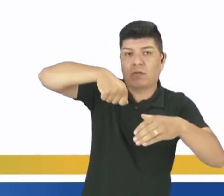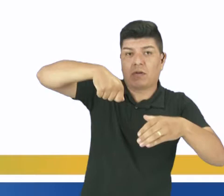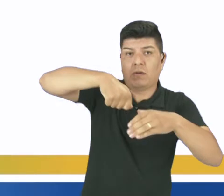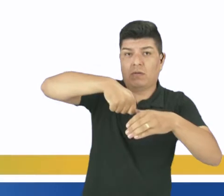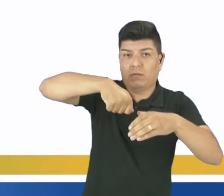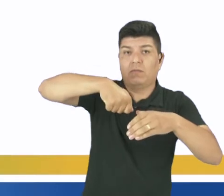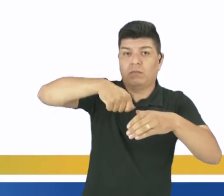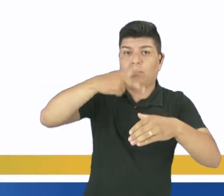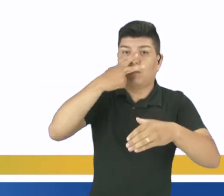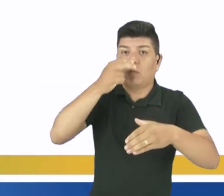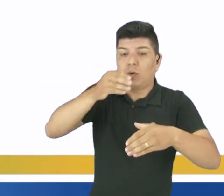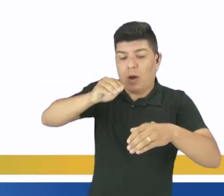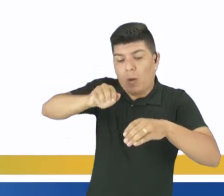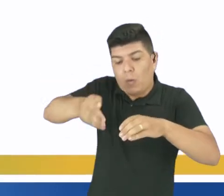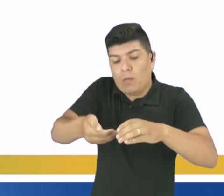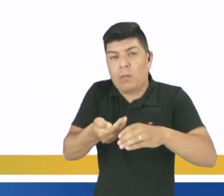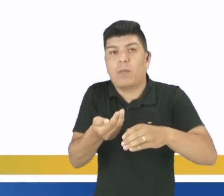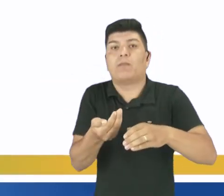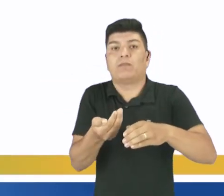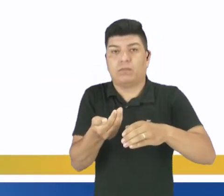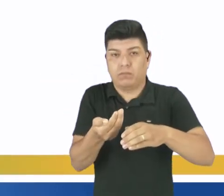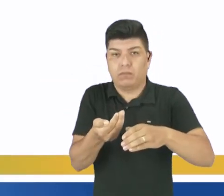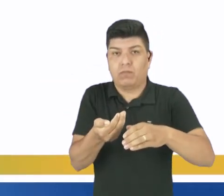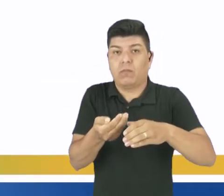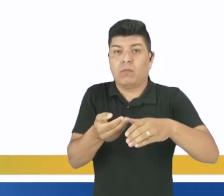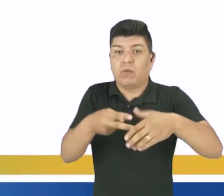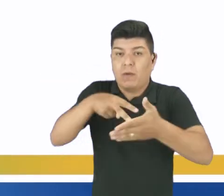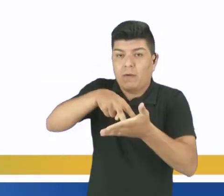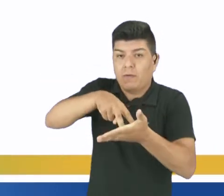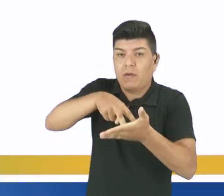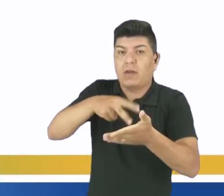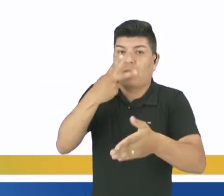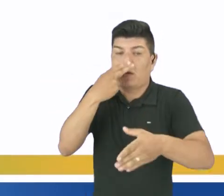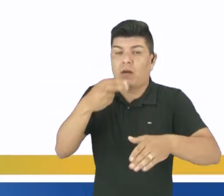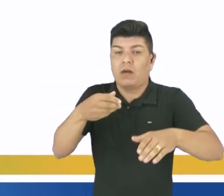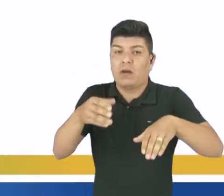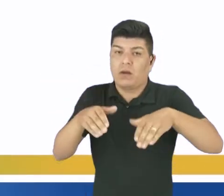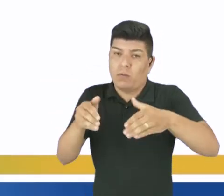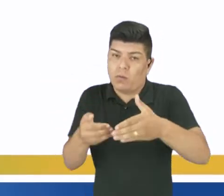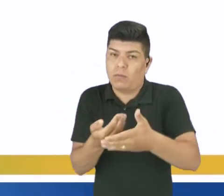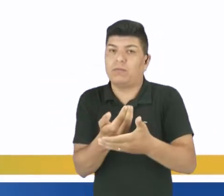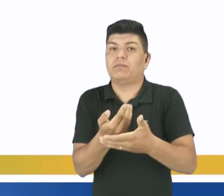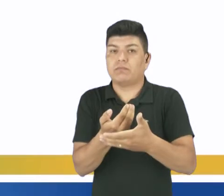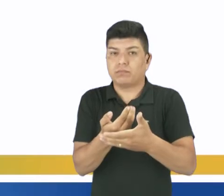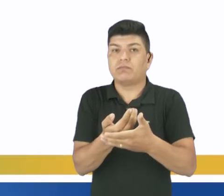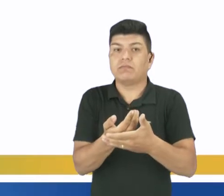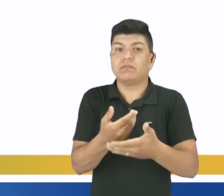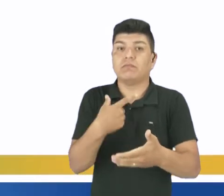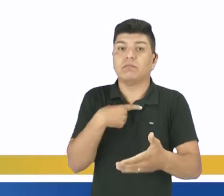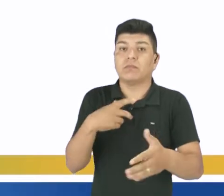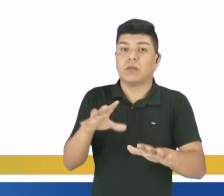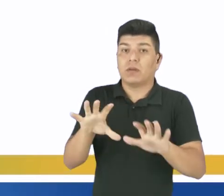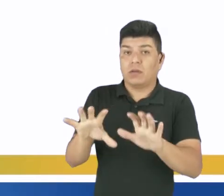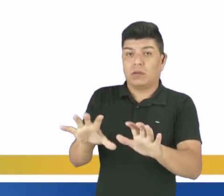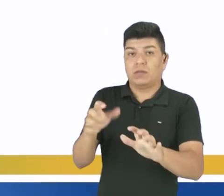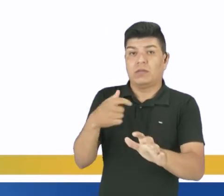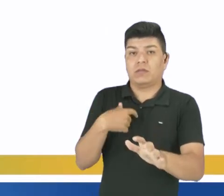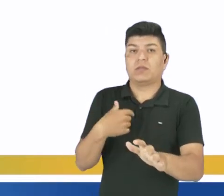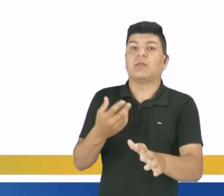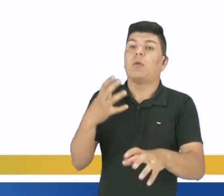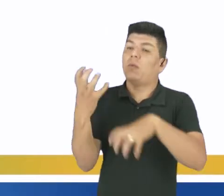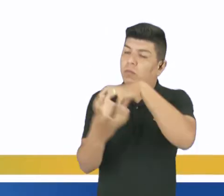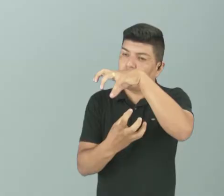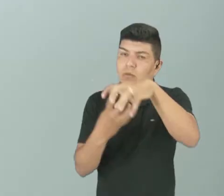inclusive uma cunha para poder manter essa enxada firme, senão ela larga quando você está usando essa enxada. Então isso para o momento foi